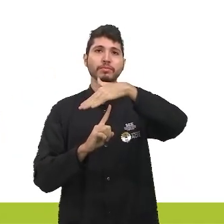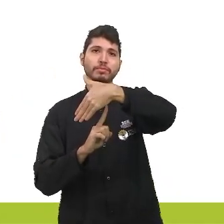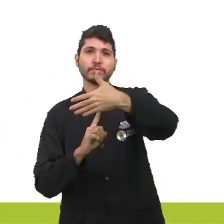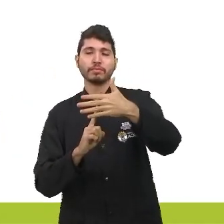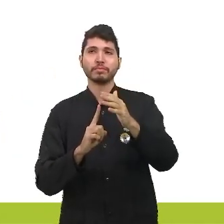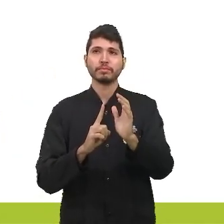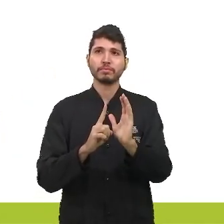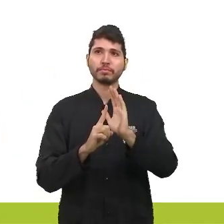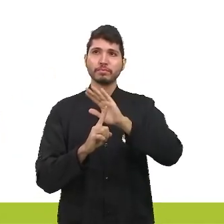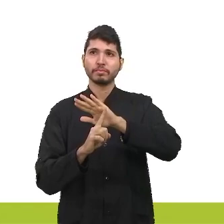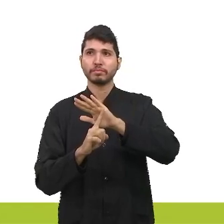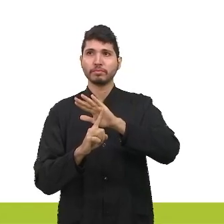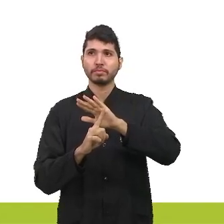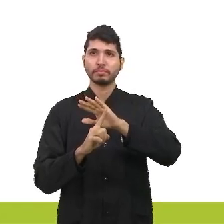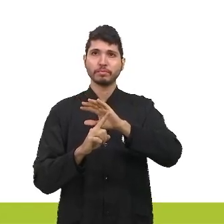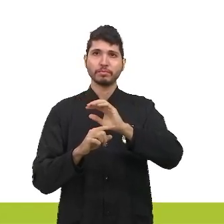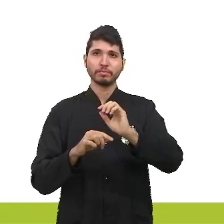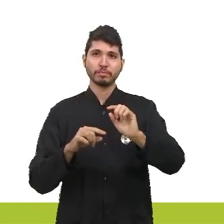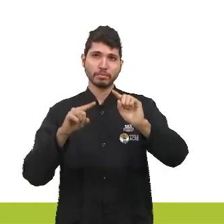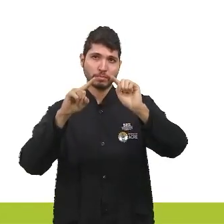quadrangulares.